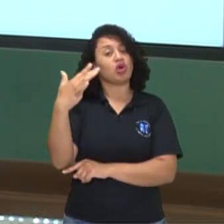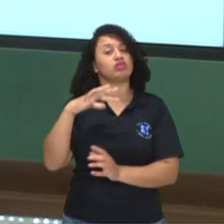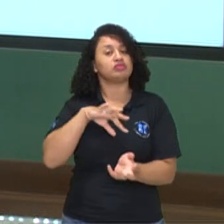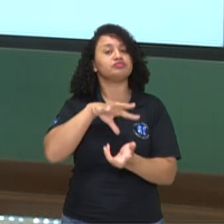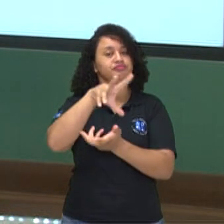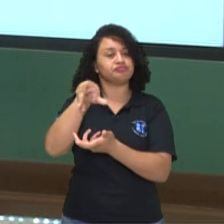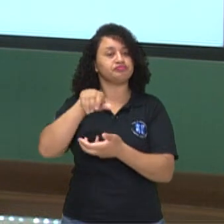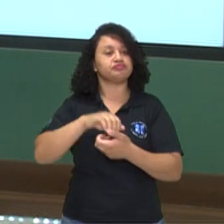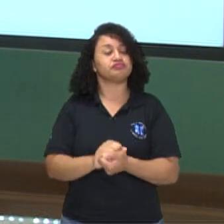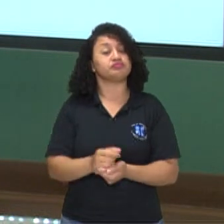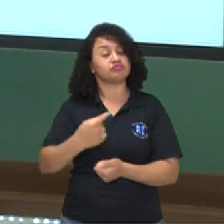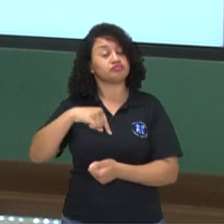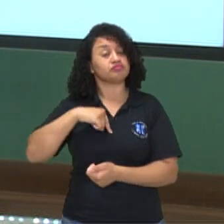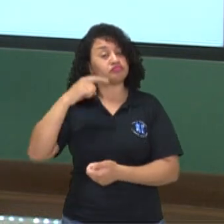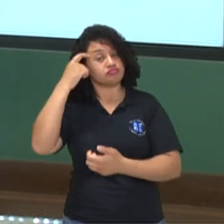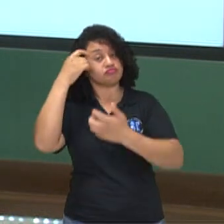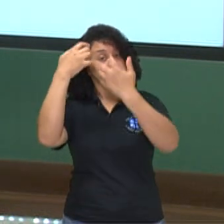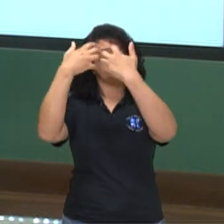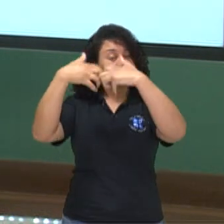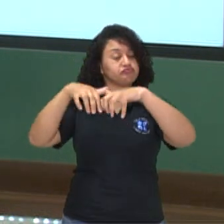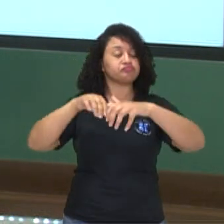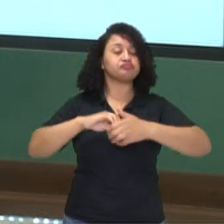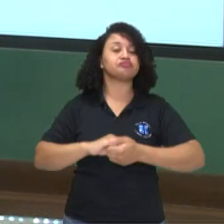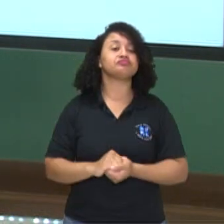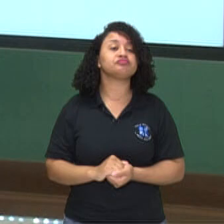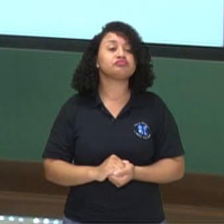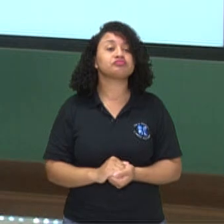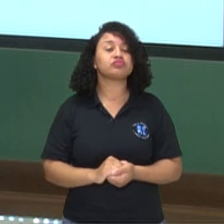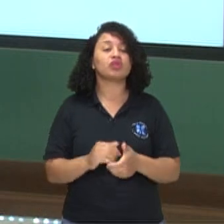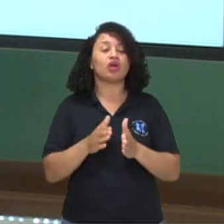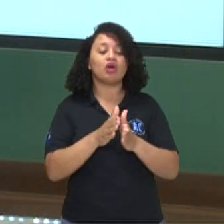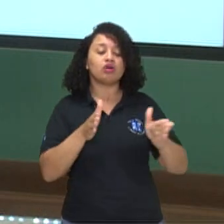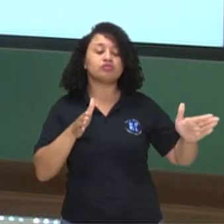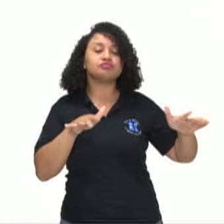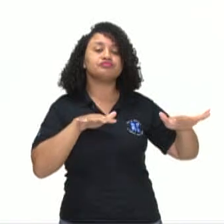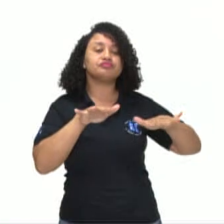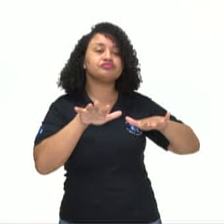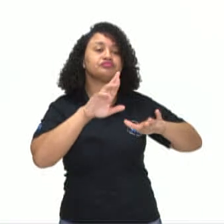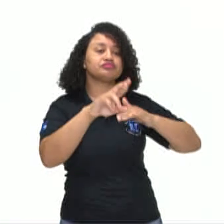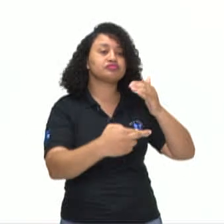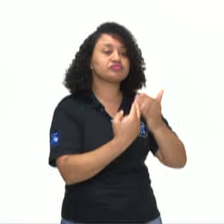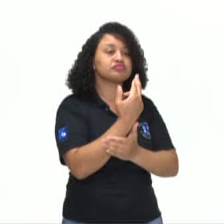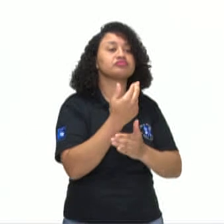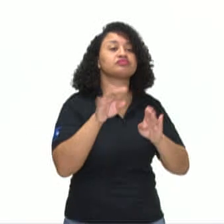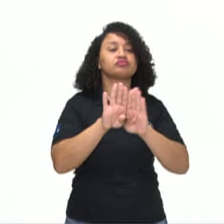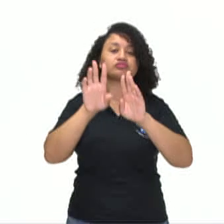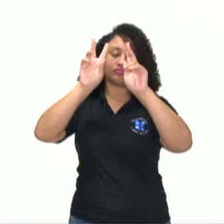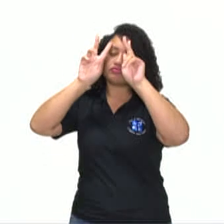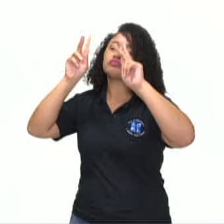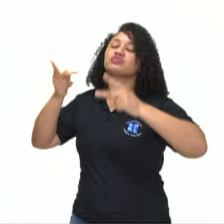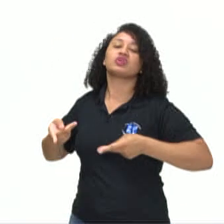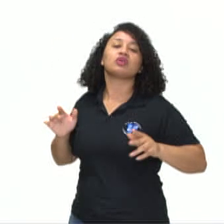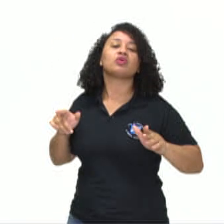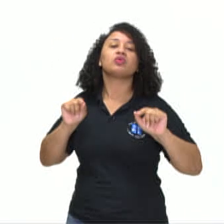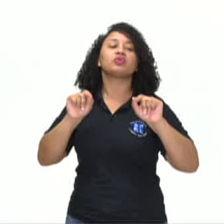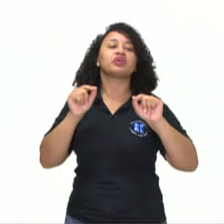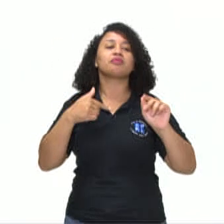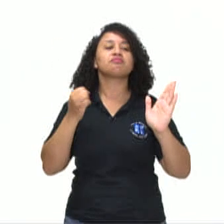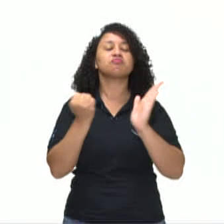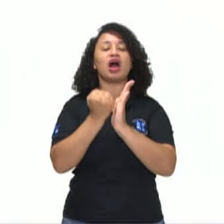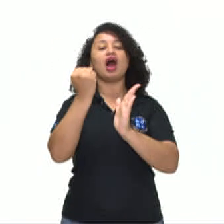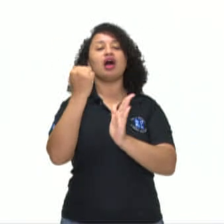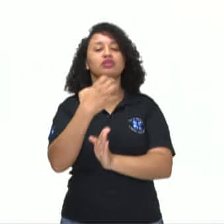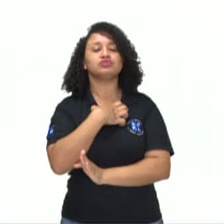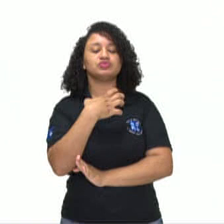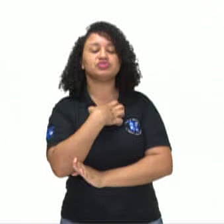gente pensar um pouquinho nessa questão. O movimento renascentista e o humanismo marcam a forma de vida do